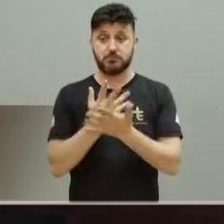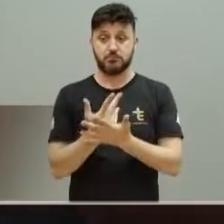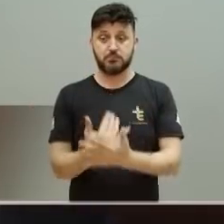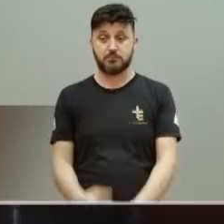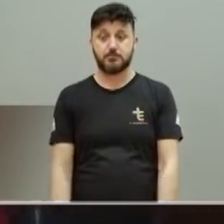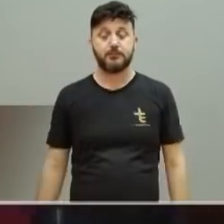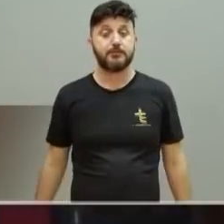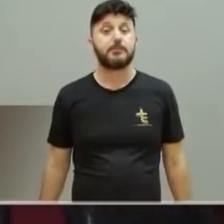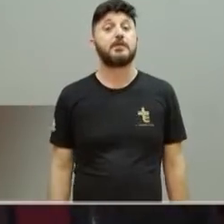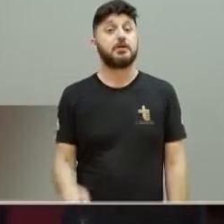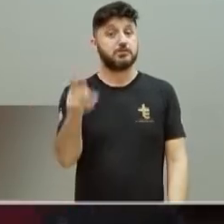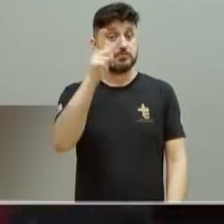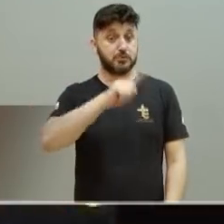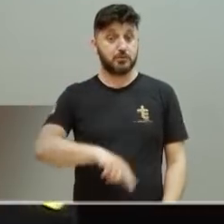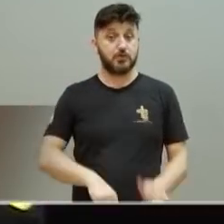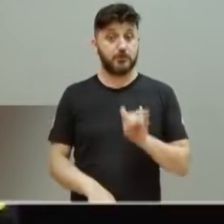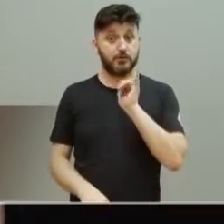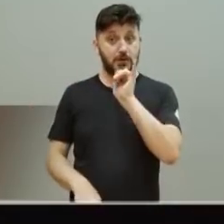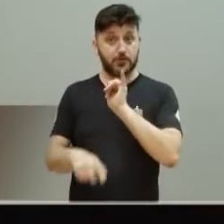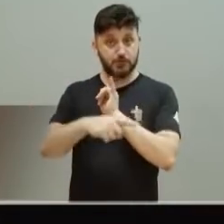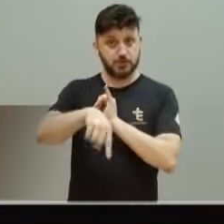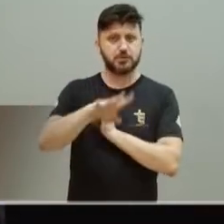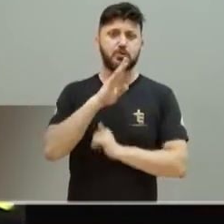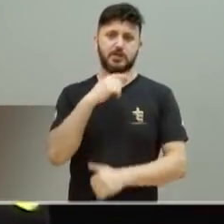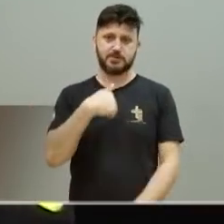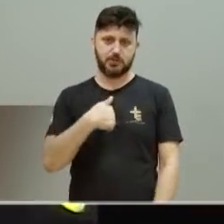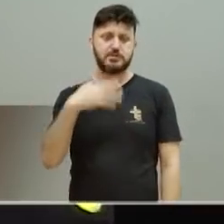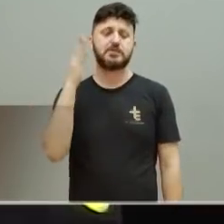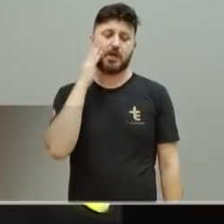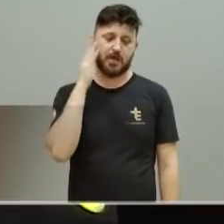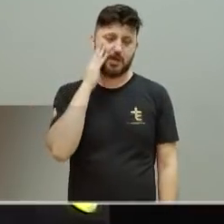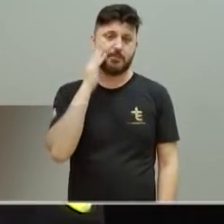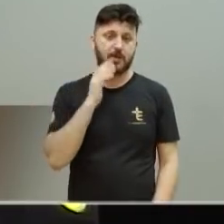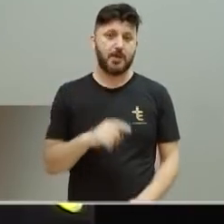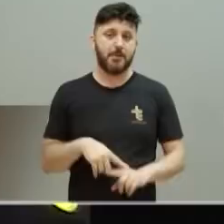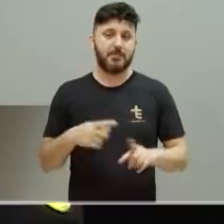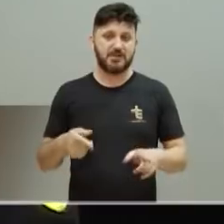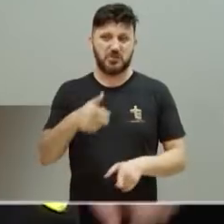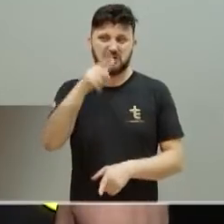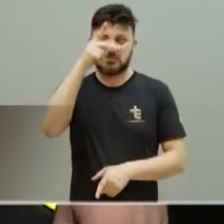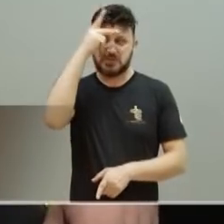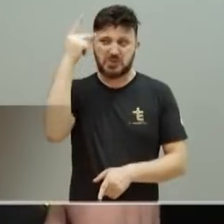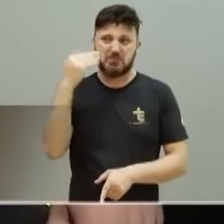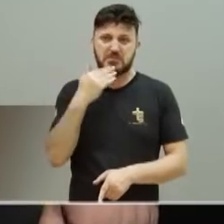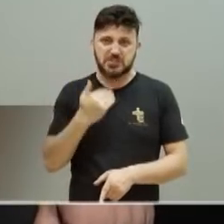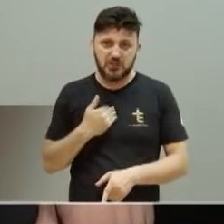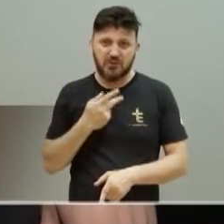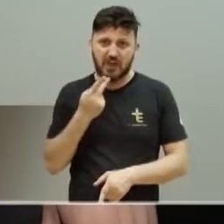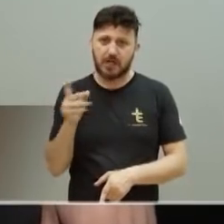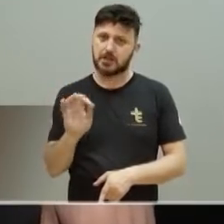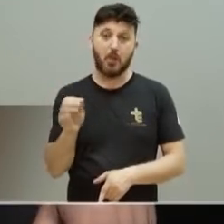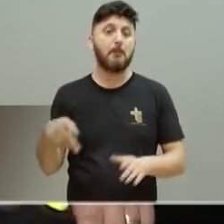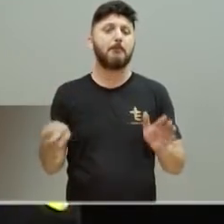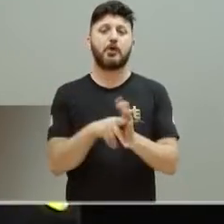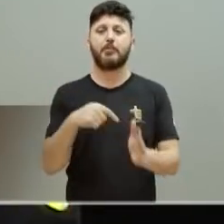eu volto a dizer, quem me conhece sabe, não foi ninguém daqui que me pediu para falar isso não, meu irmão.